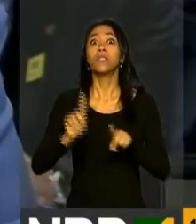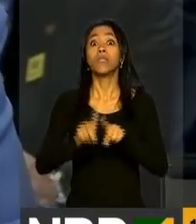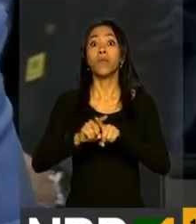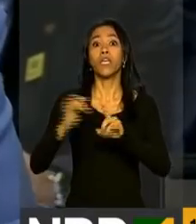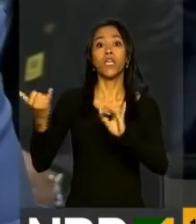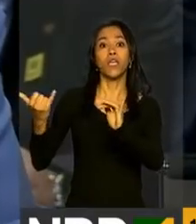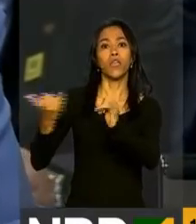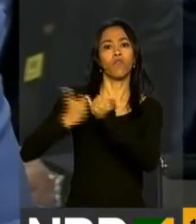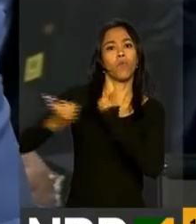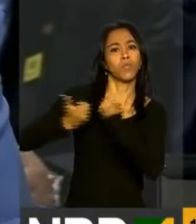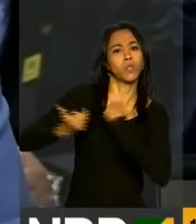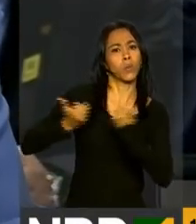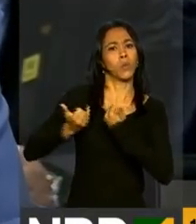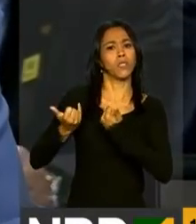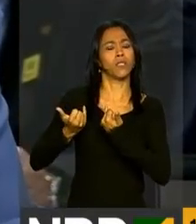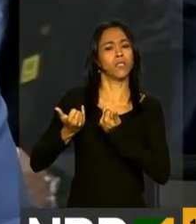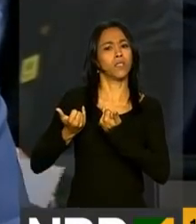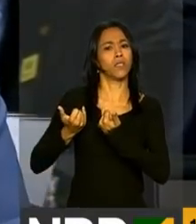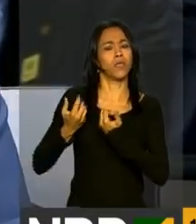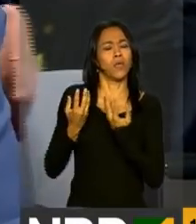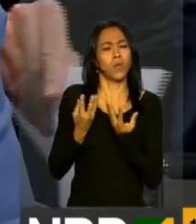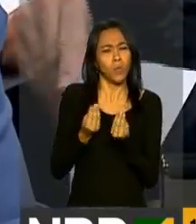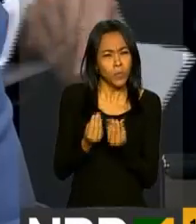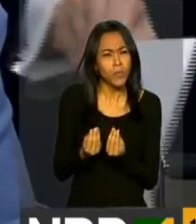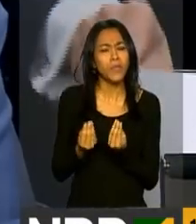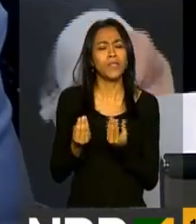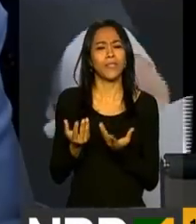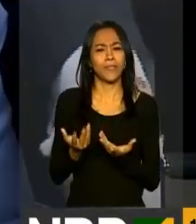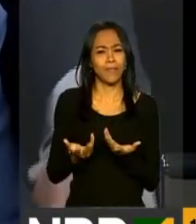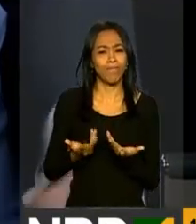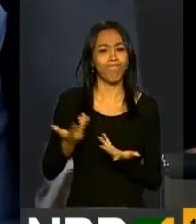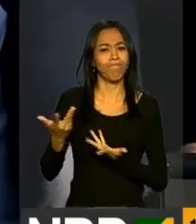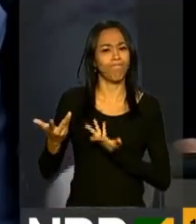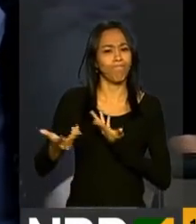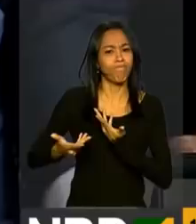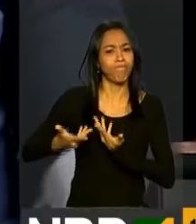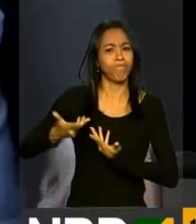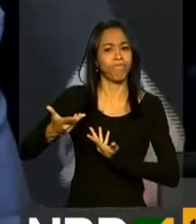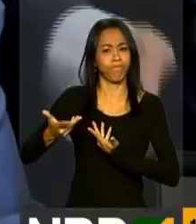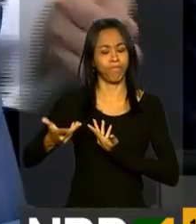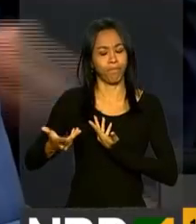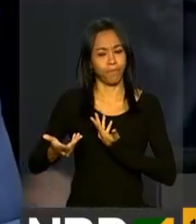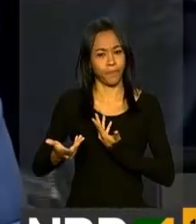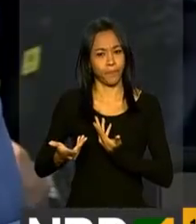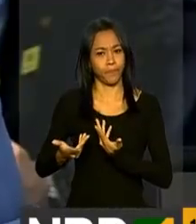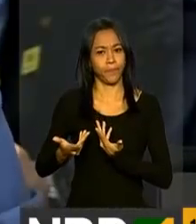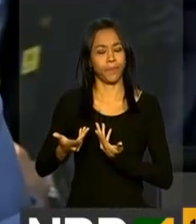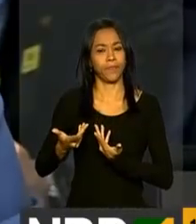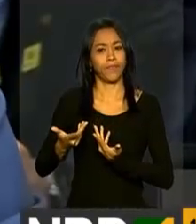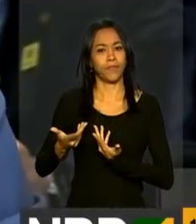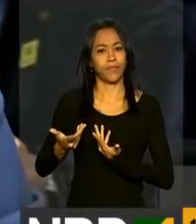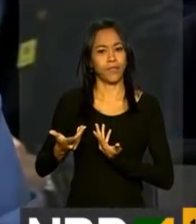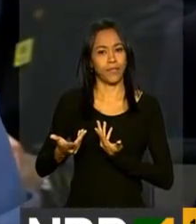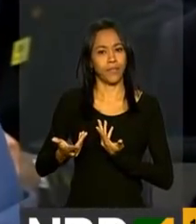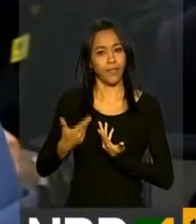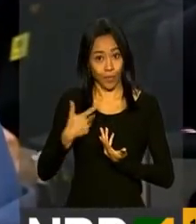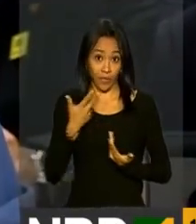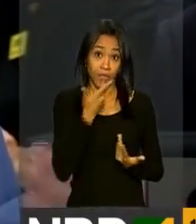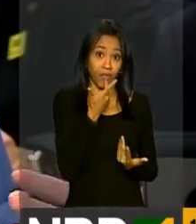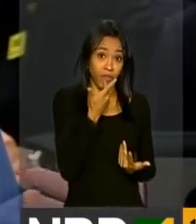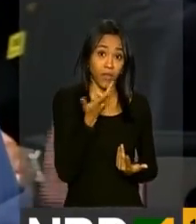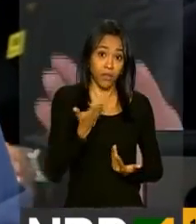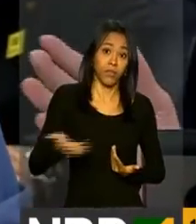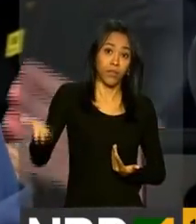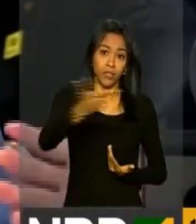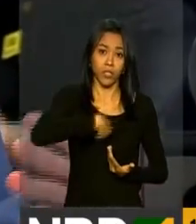com muita insistência com muita com muita e até tomando a liberdade um dos